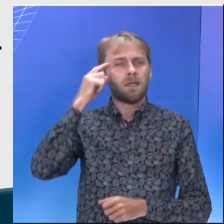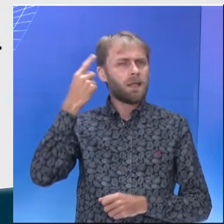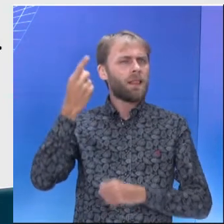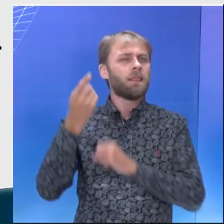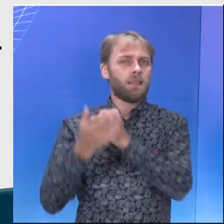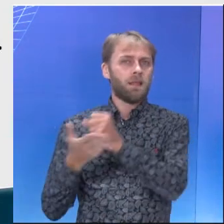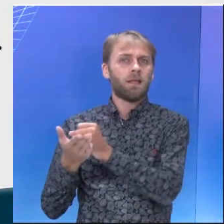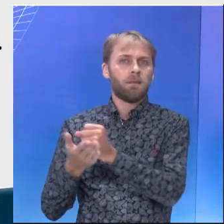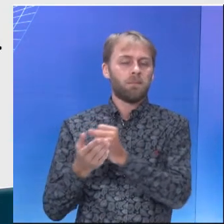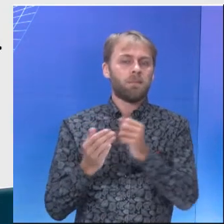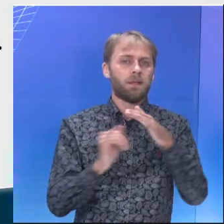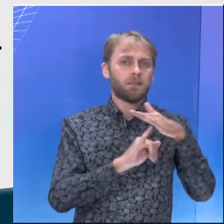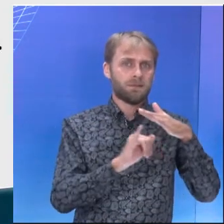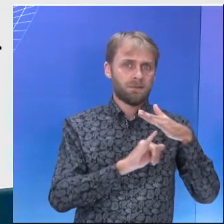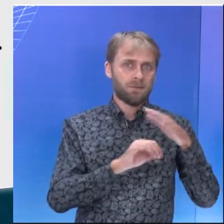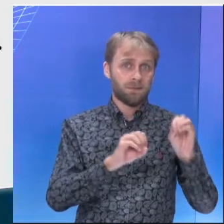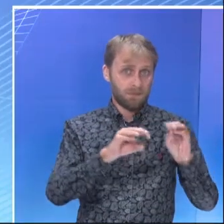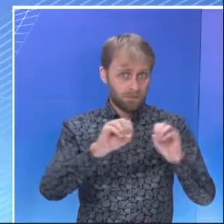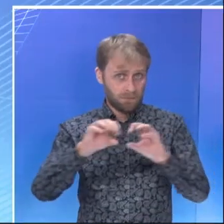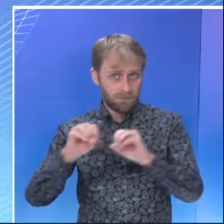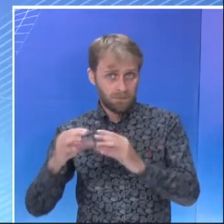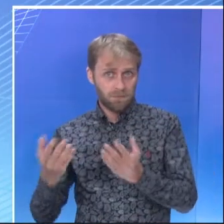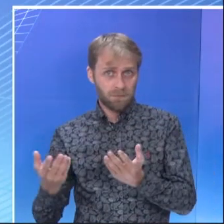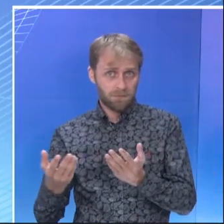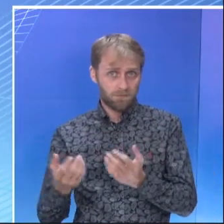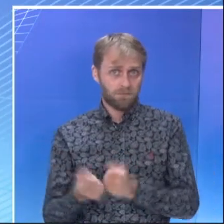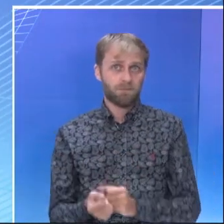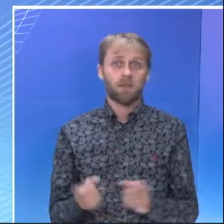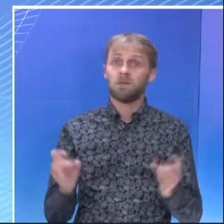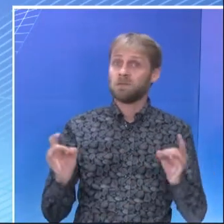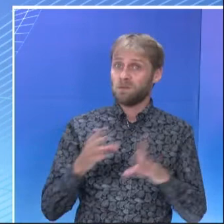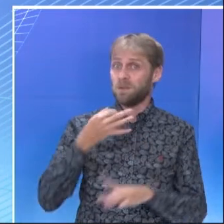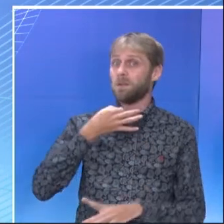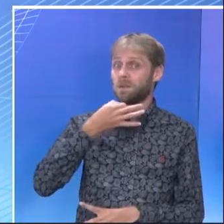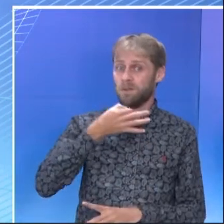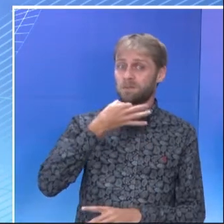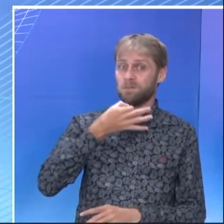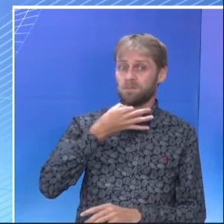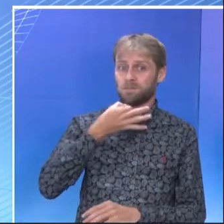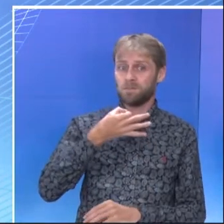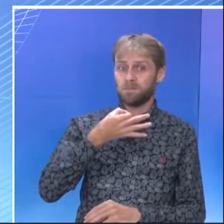baseia a organização. Gente, só com essas dicas, só com esses